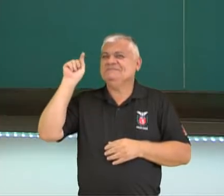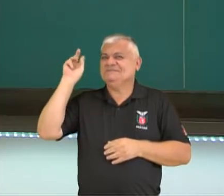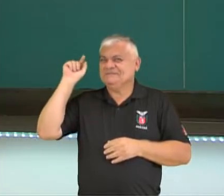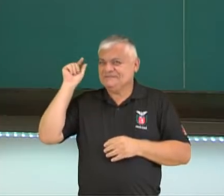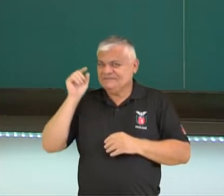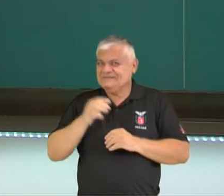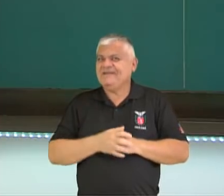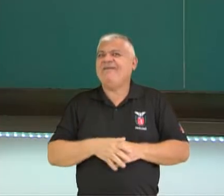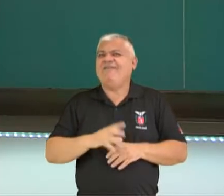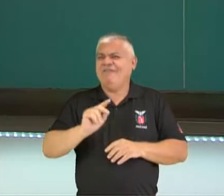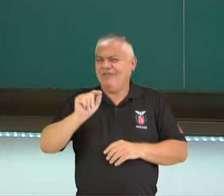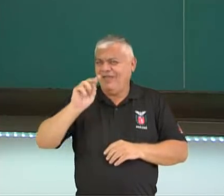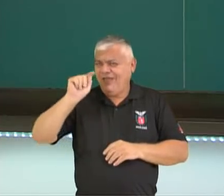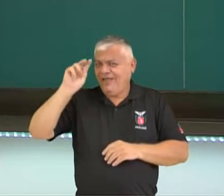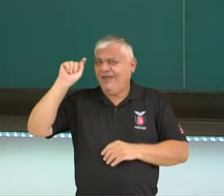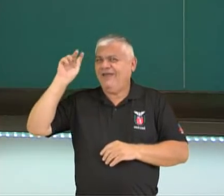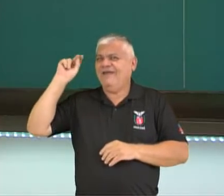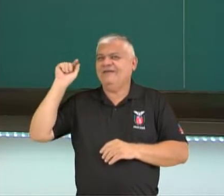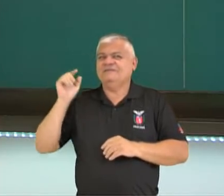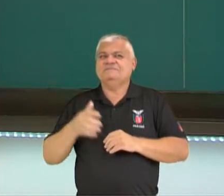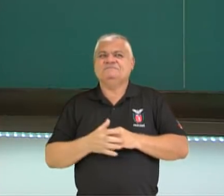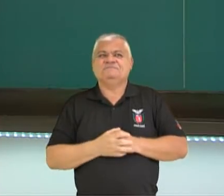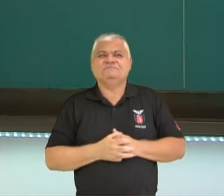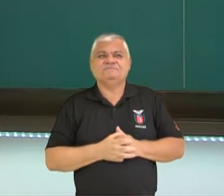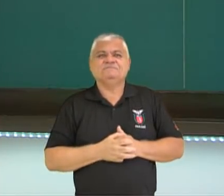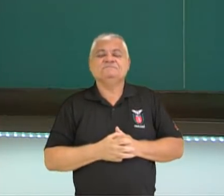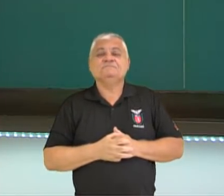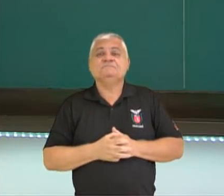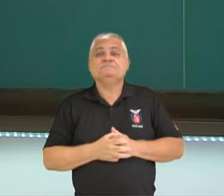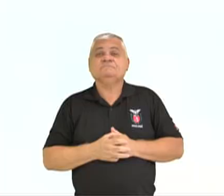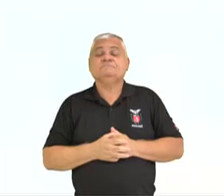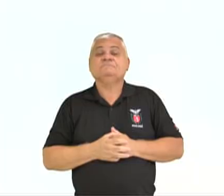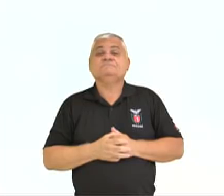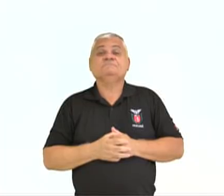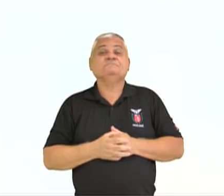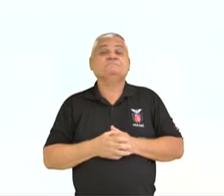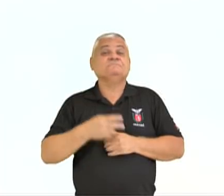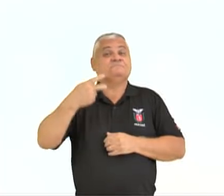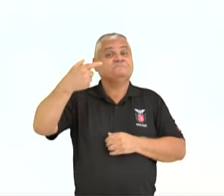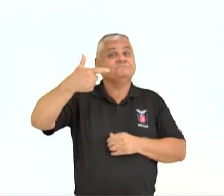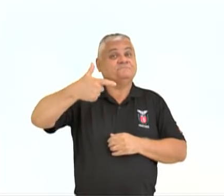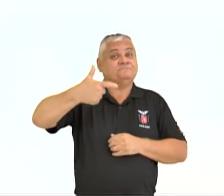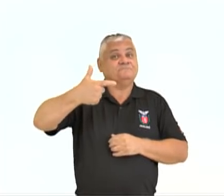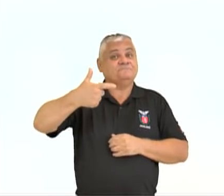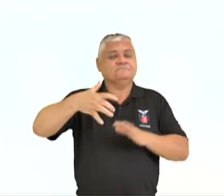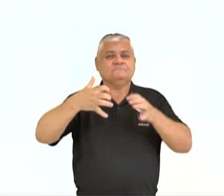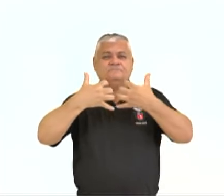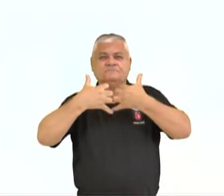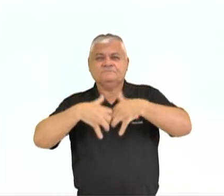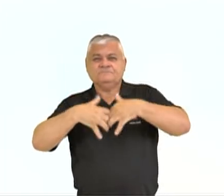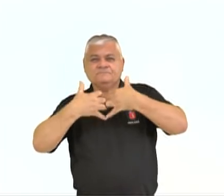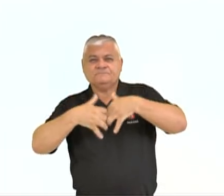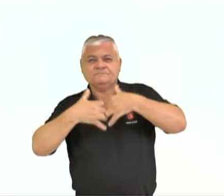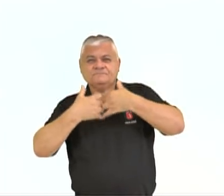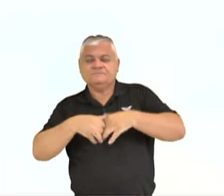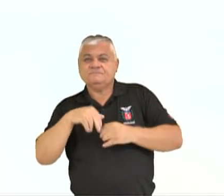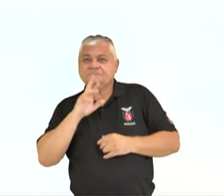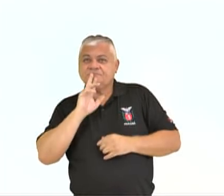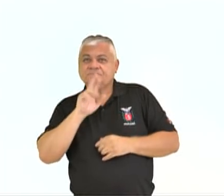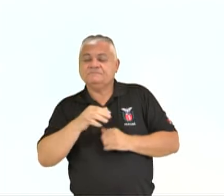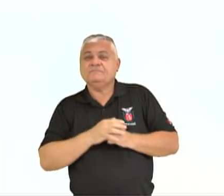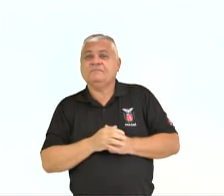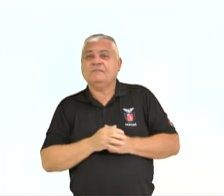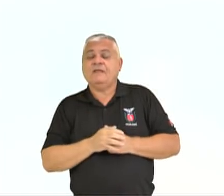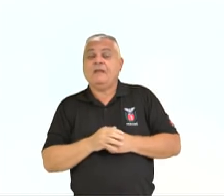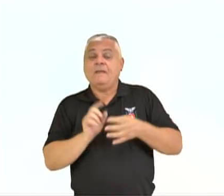só que você ia lá no meu tempo né o segundo quis na quadrinha lida quais